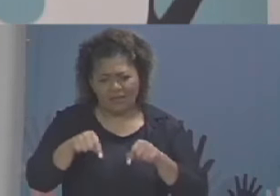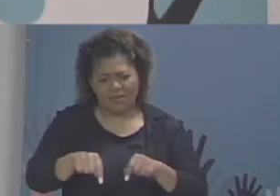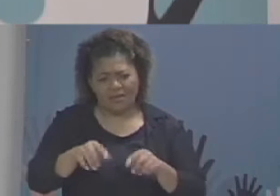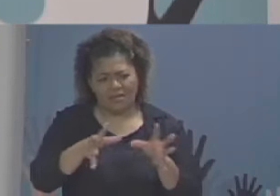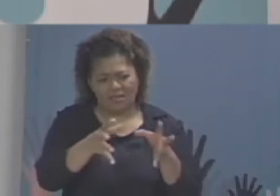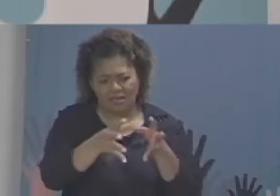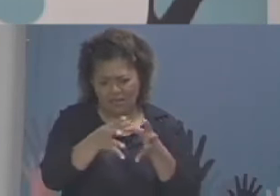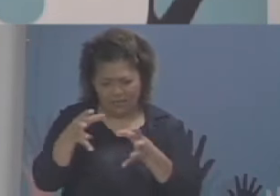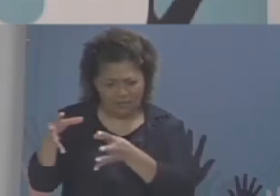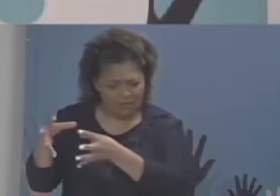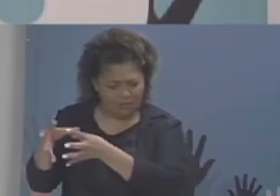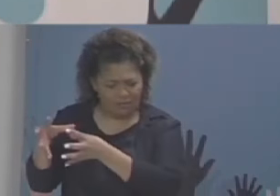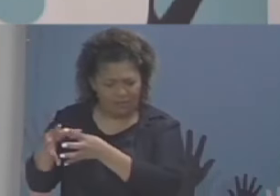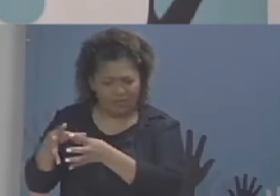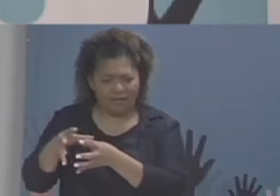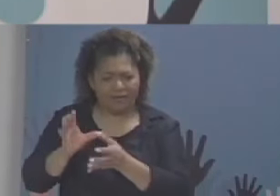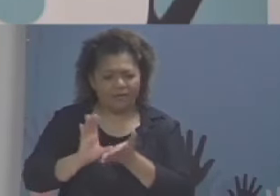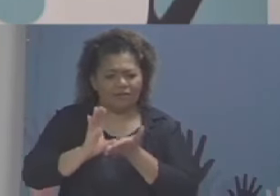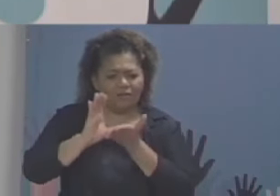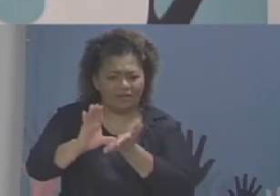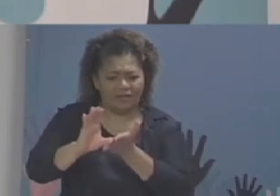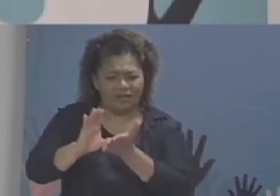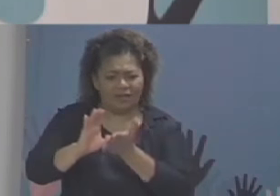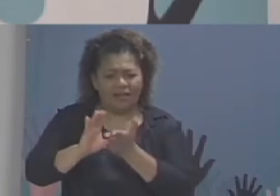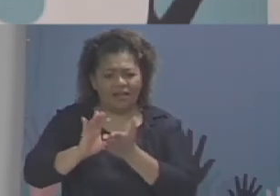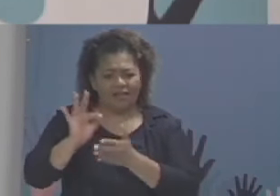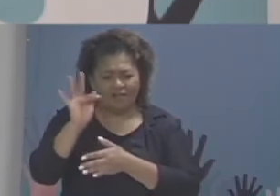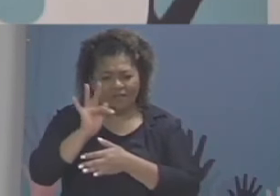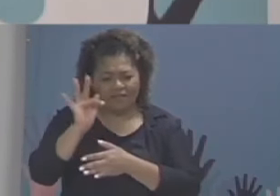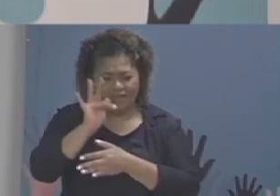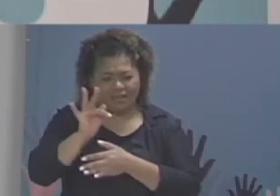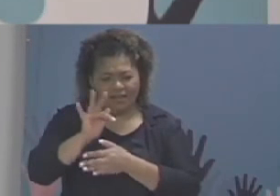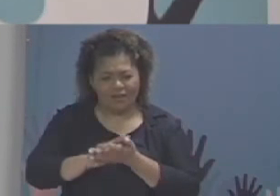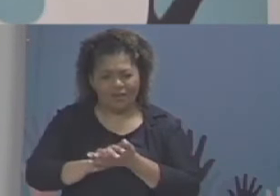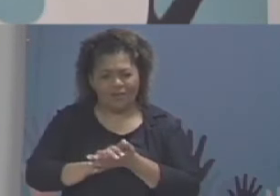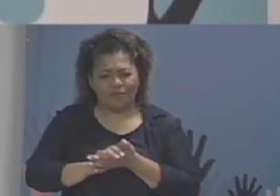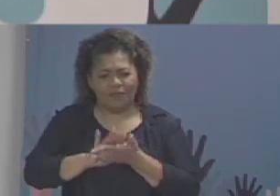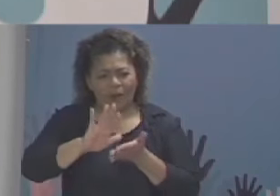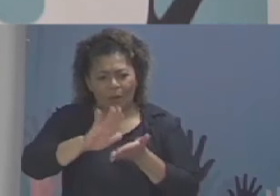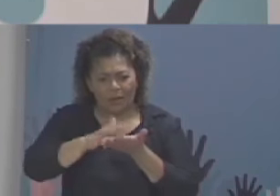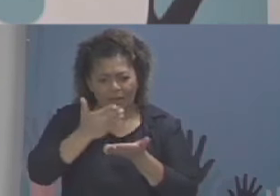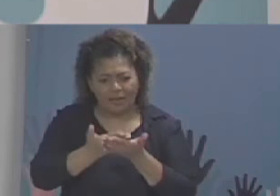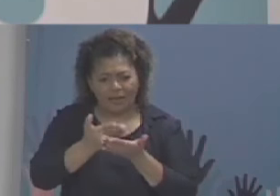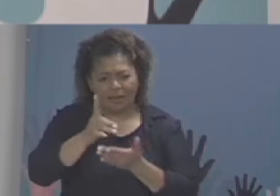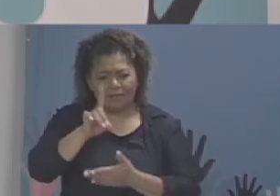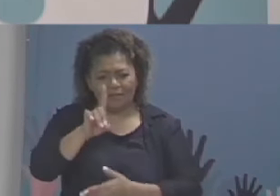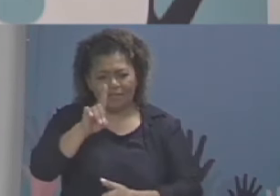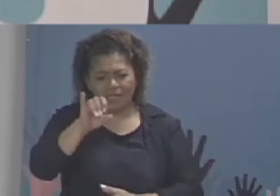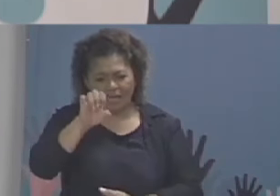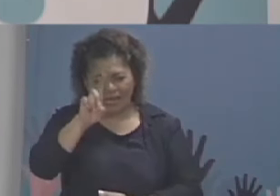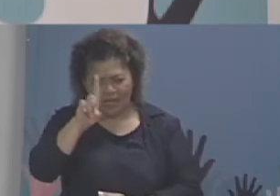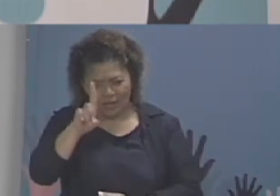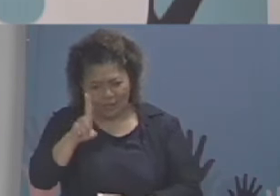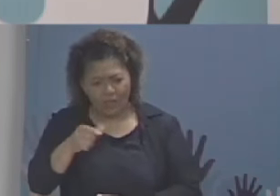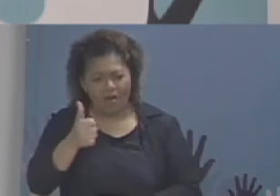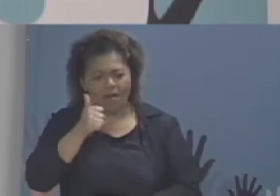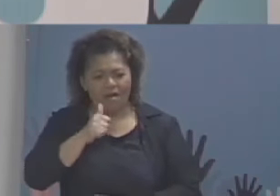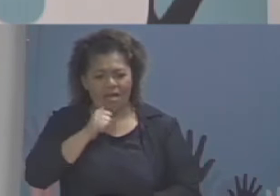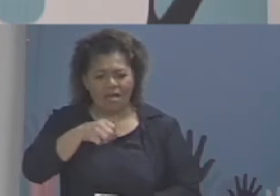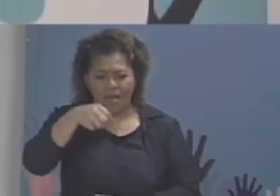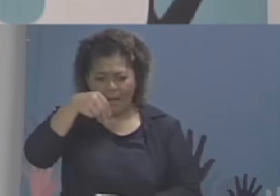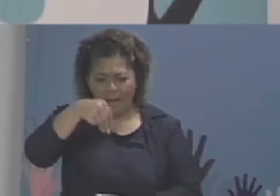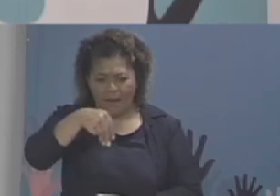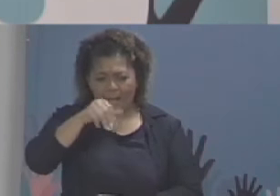os profissionais do Conselho Federal de Psicologia, o Diego Henrique Machado Gabriel e a Marta Maria de Oliveira, que estão